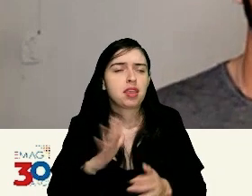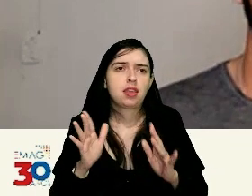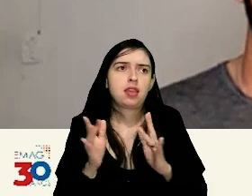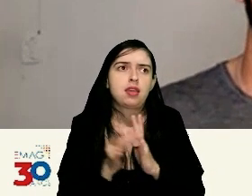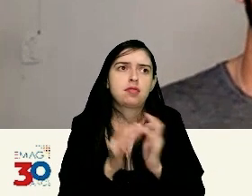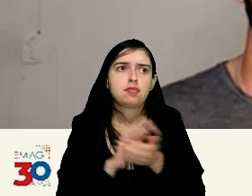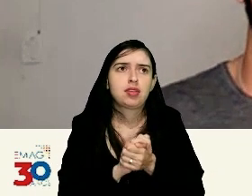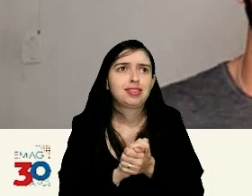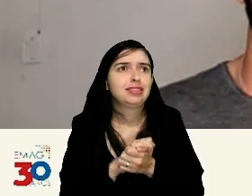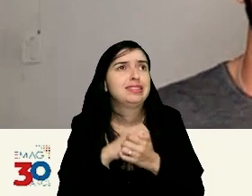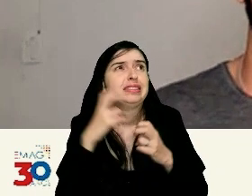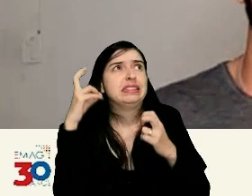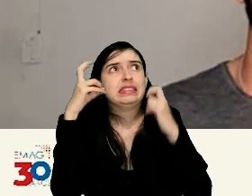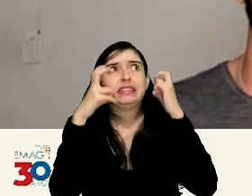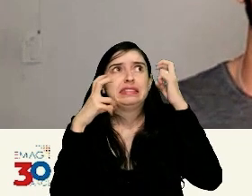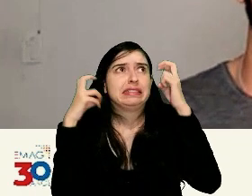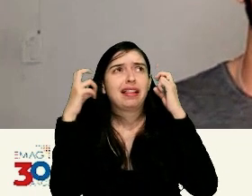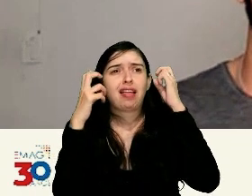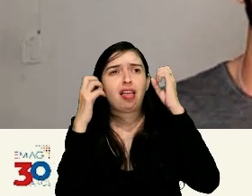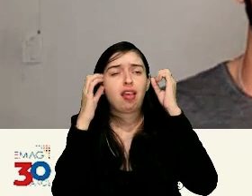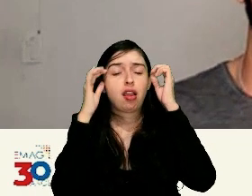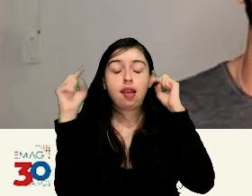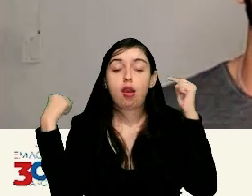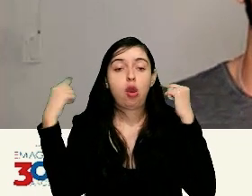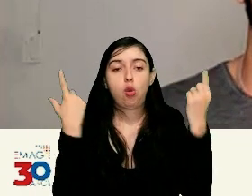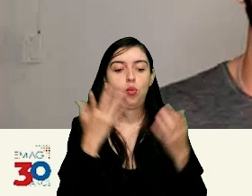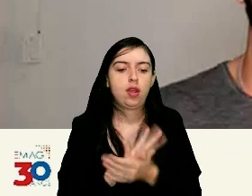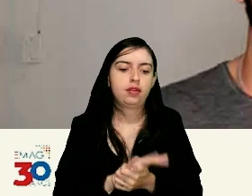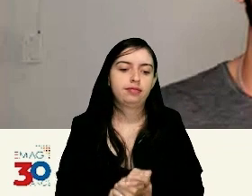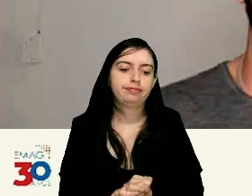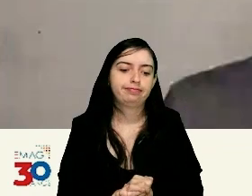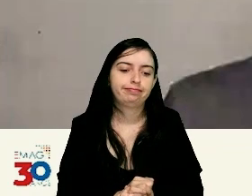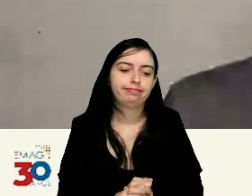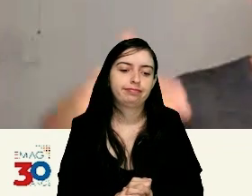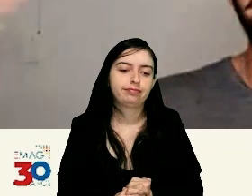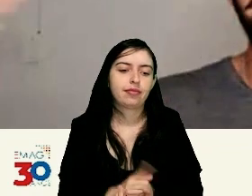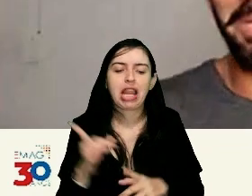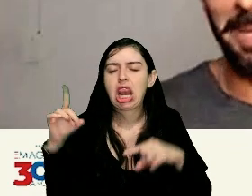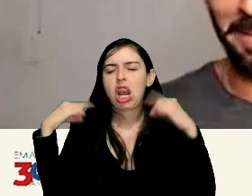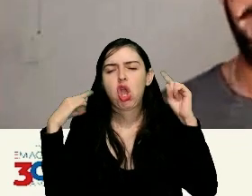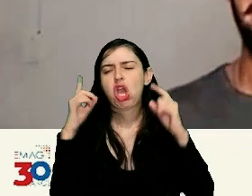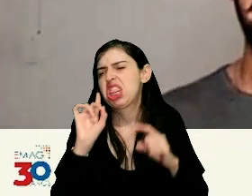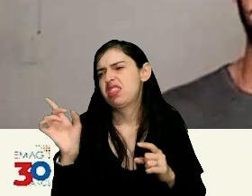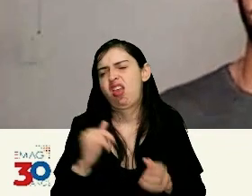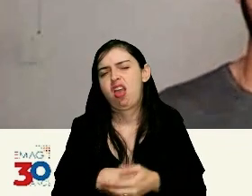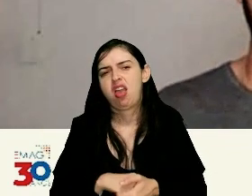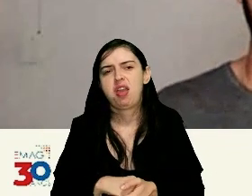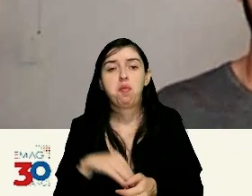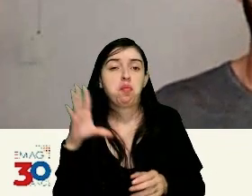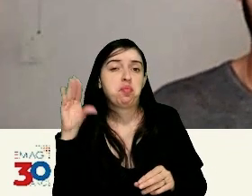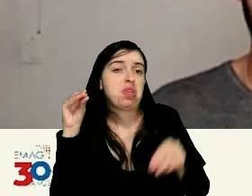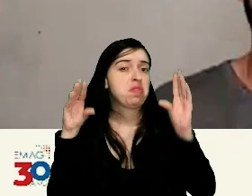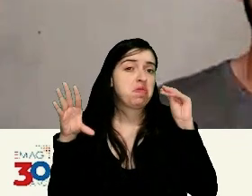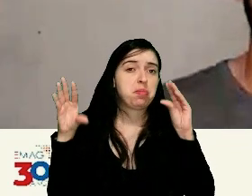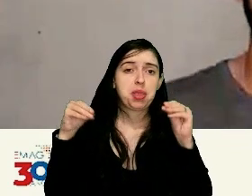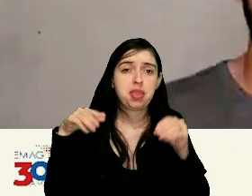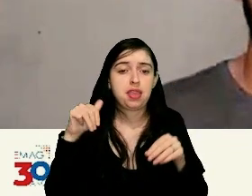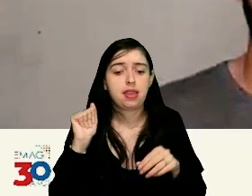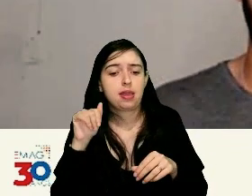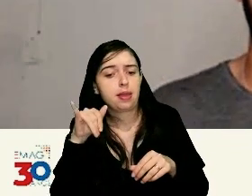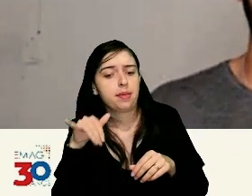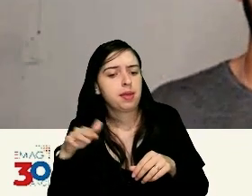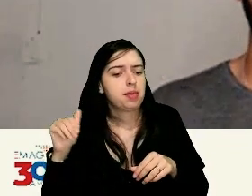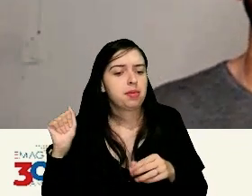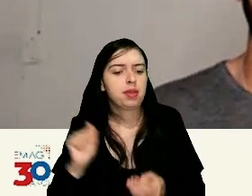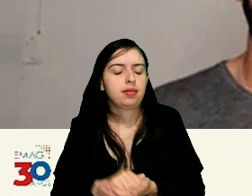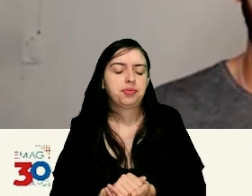Surta. E aí a gente chama de louca, de não é assim, é mimimi. Então existe uma questão